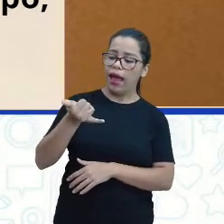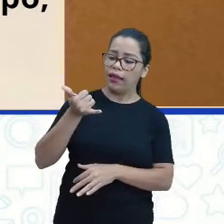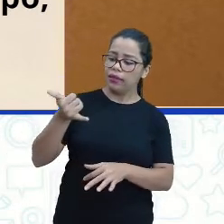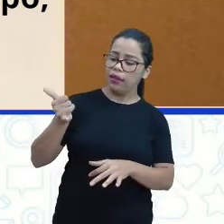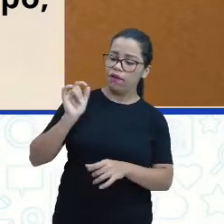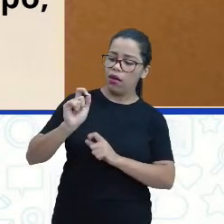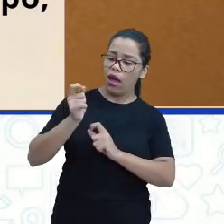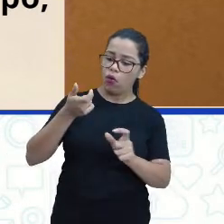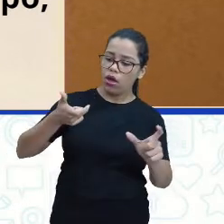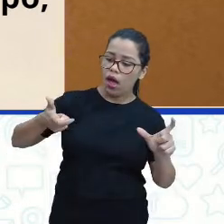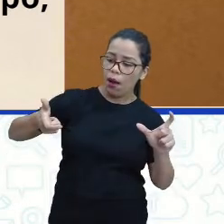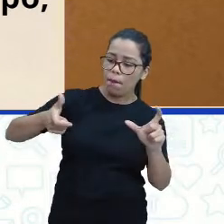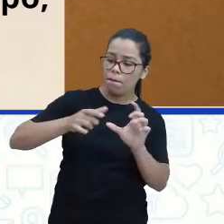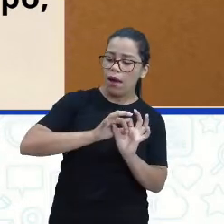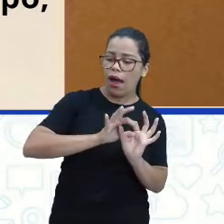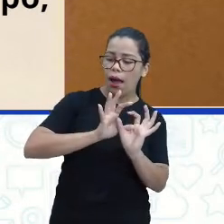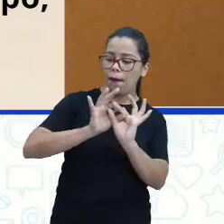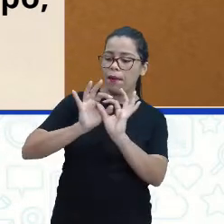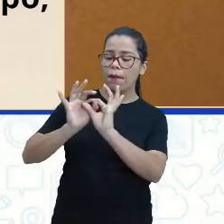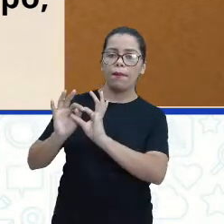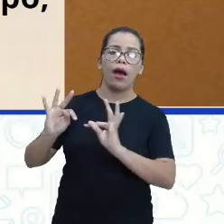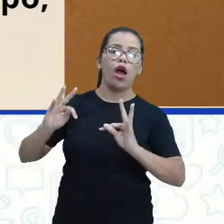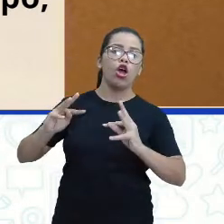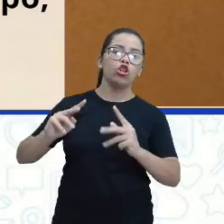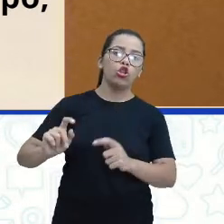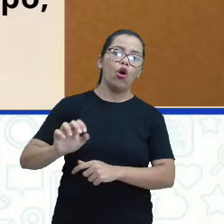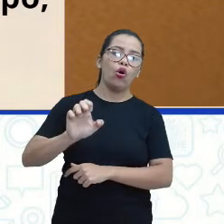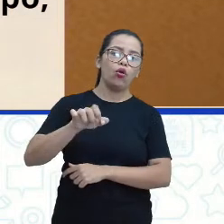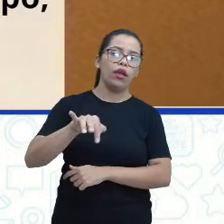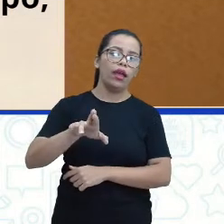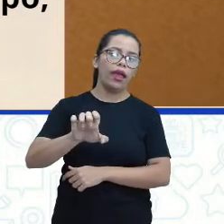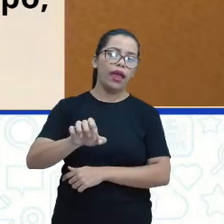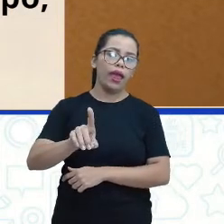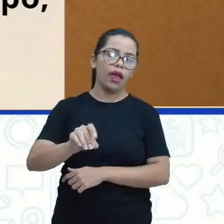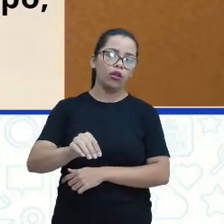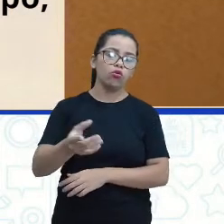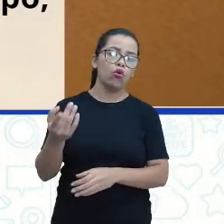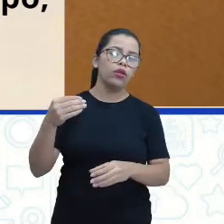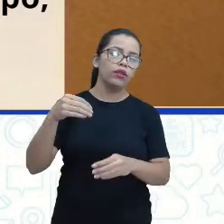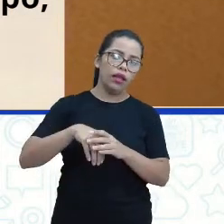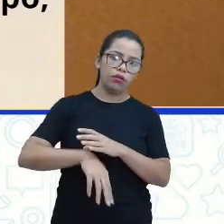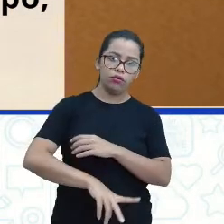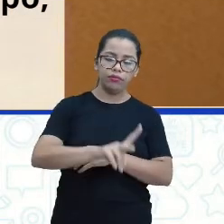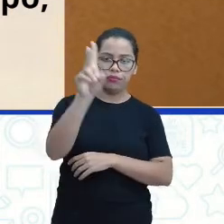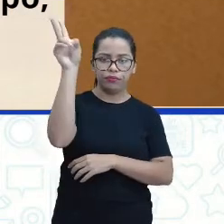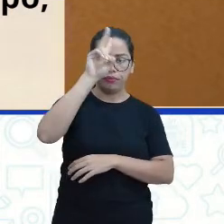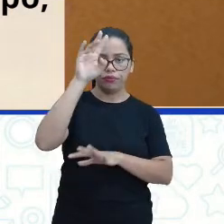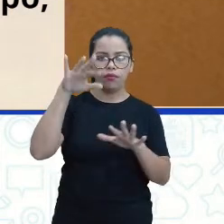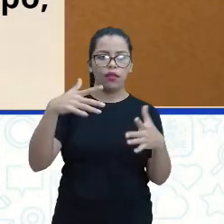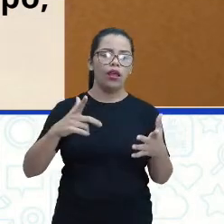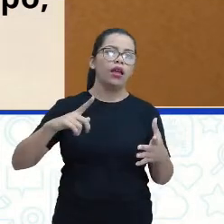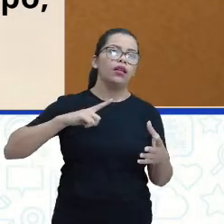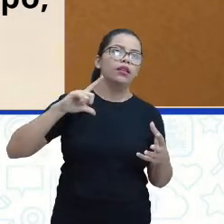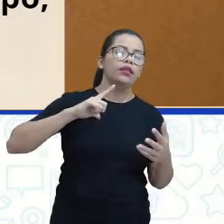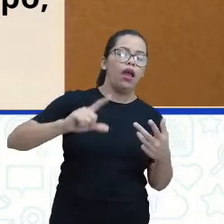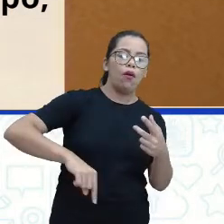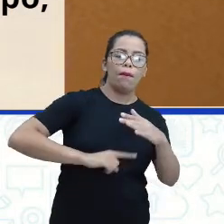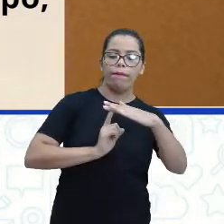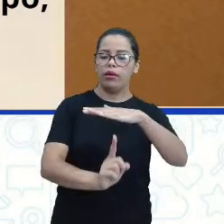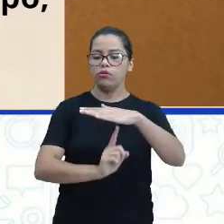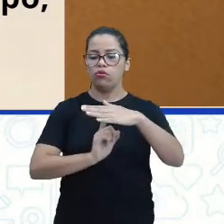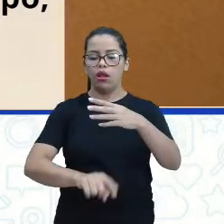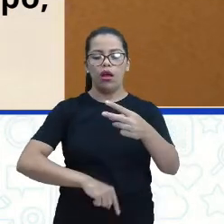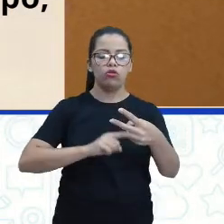os elementos que compõem um enredo, que compõem uma história. Então, eu tenho personagens, eu tenho um tempo, eu tenho